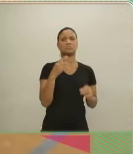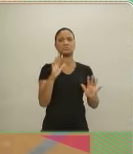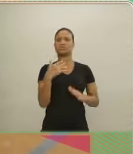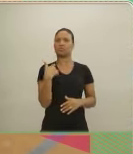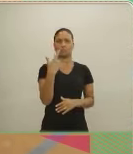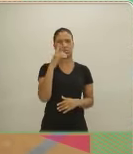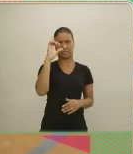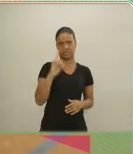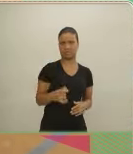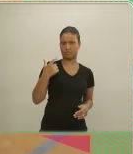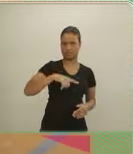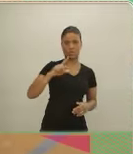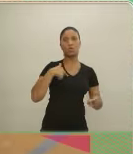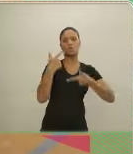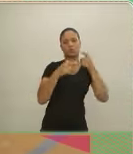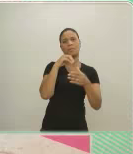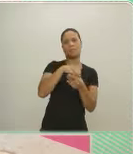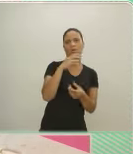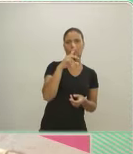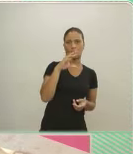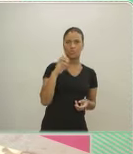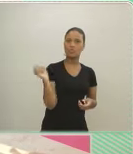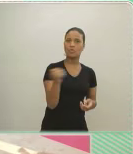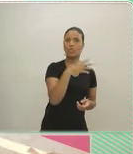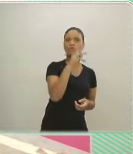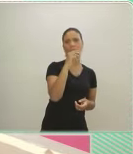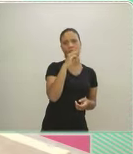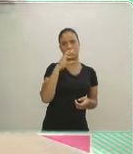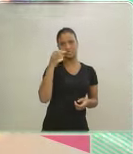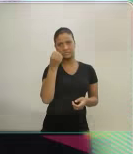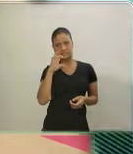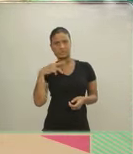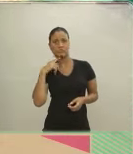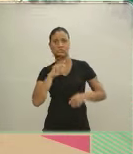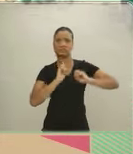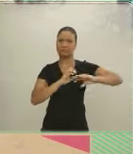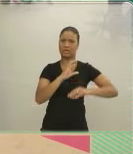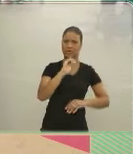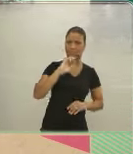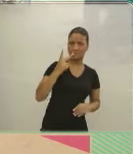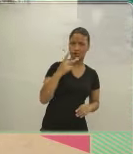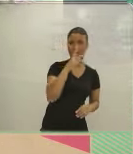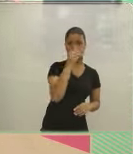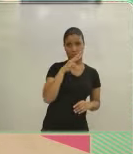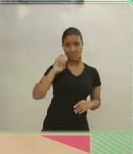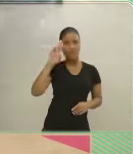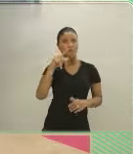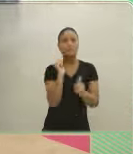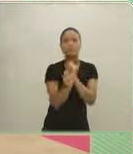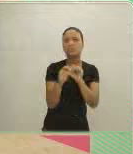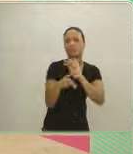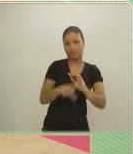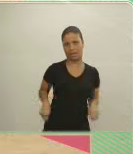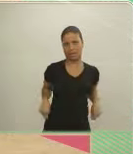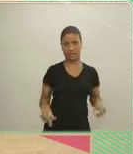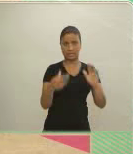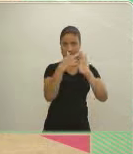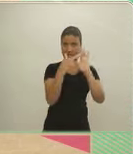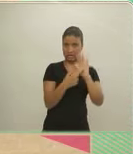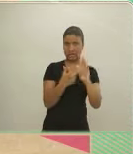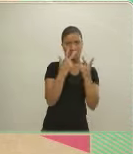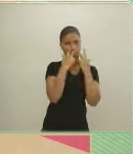novo c de pooc sou a técnica Coach pooc é o futebol de cadeira de rodas a regas são bem parecida com a do